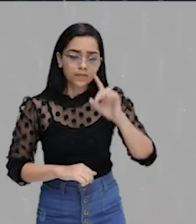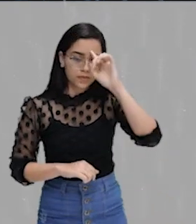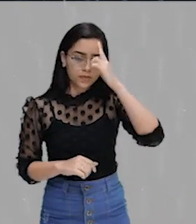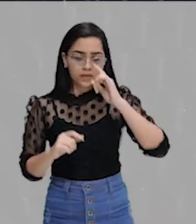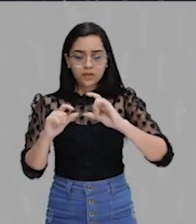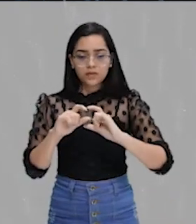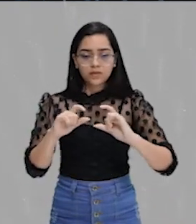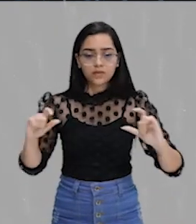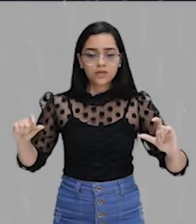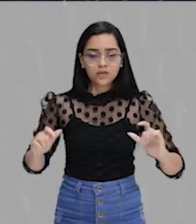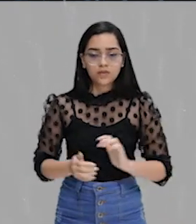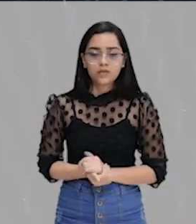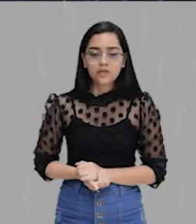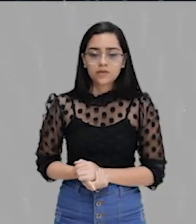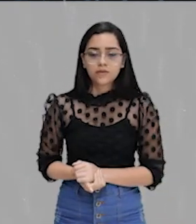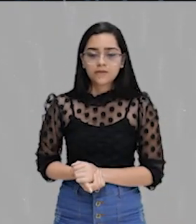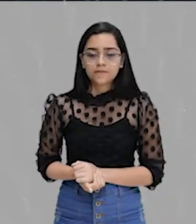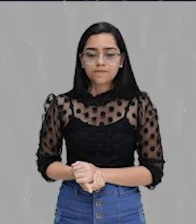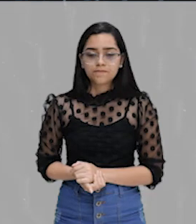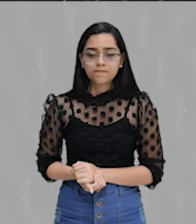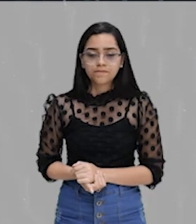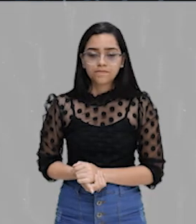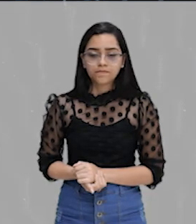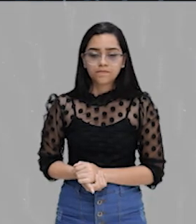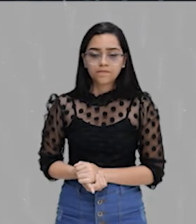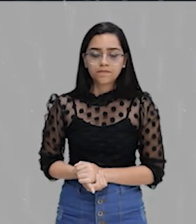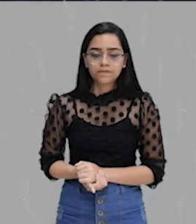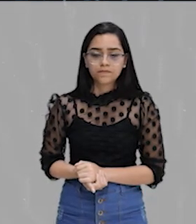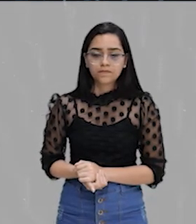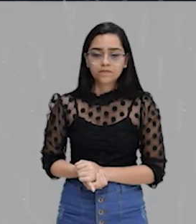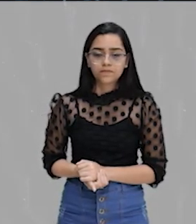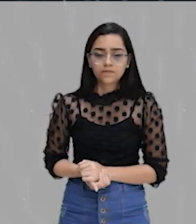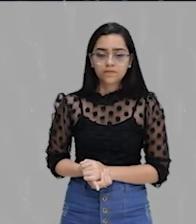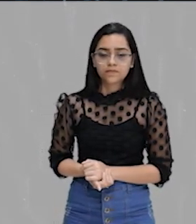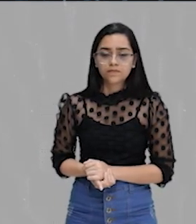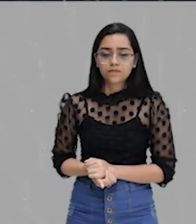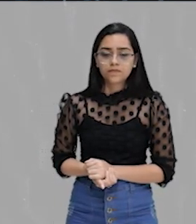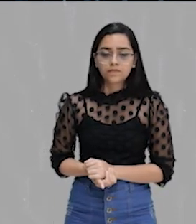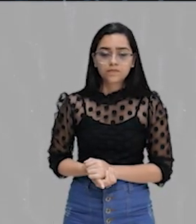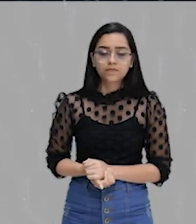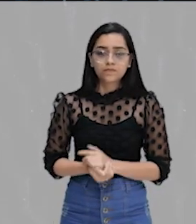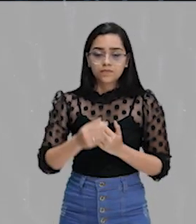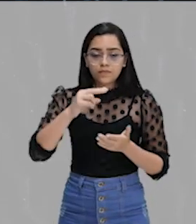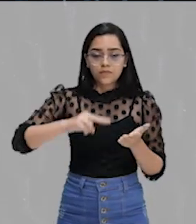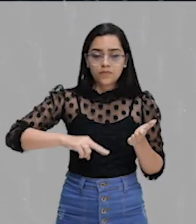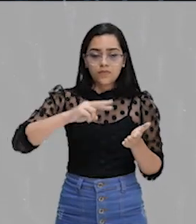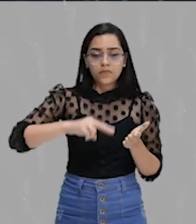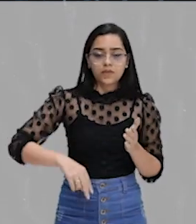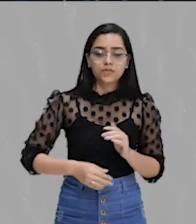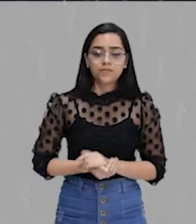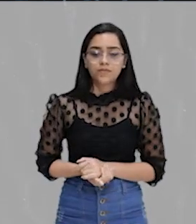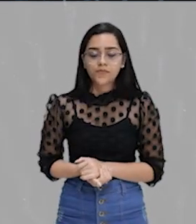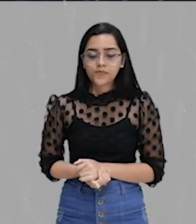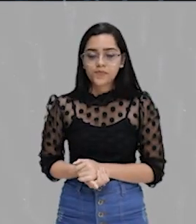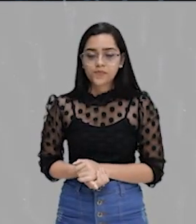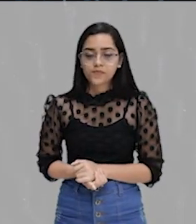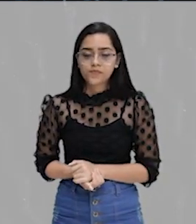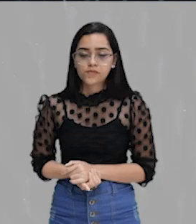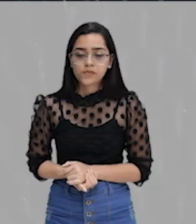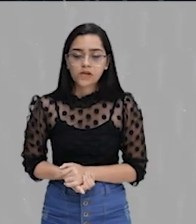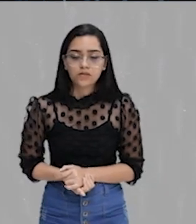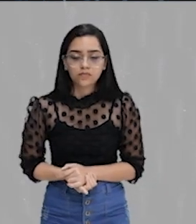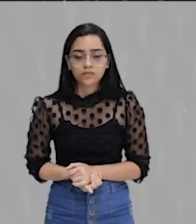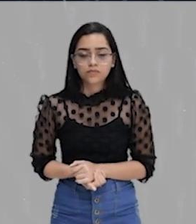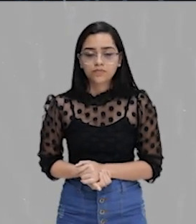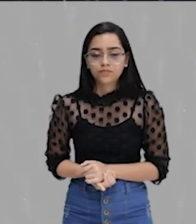aqui da questão. O que ele está pedindo? A faixa exibida faz referência a